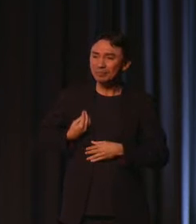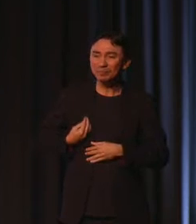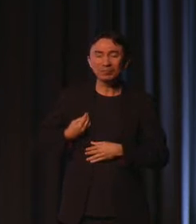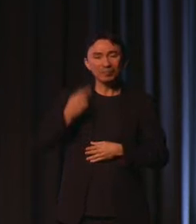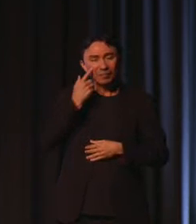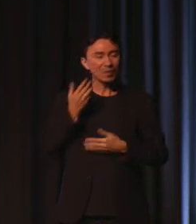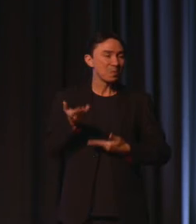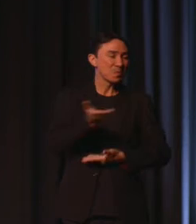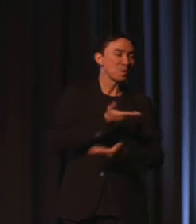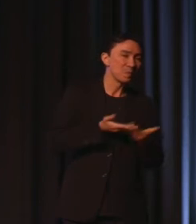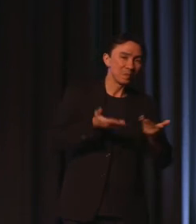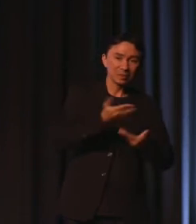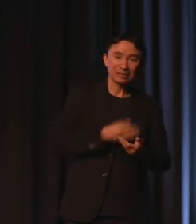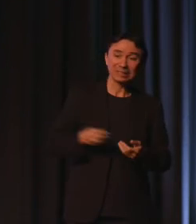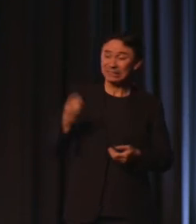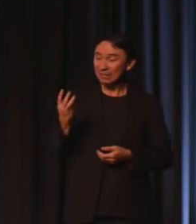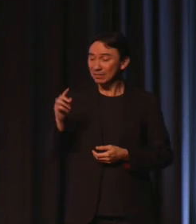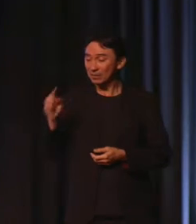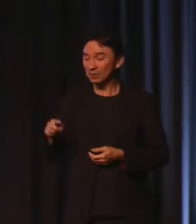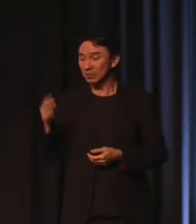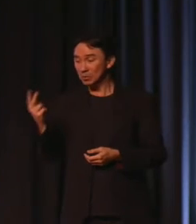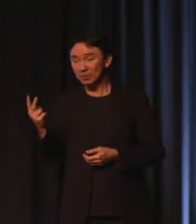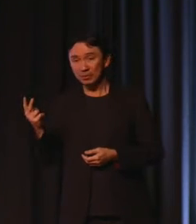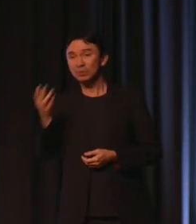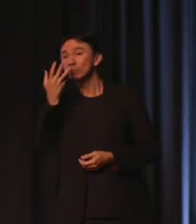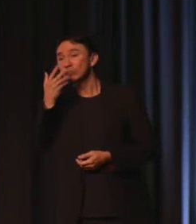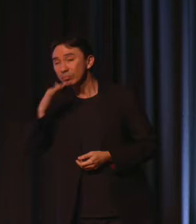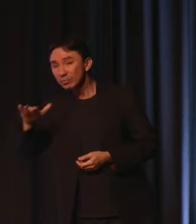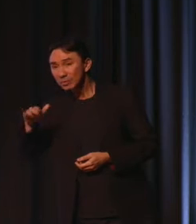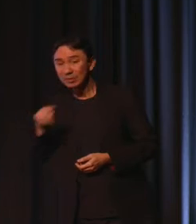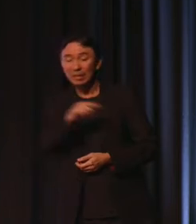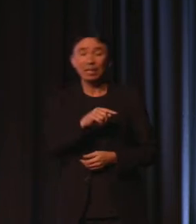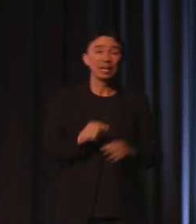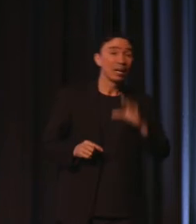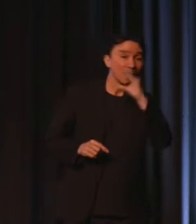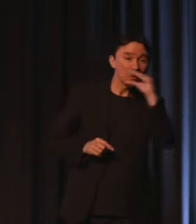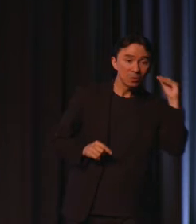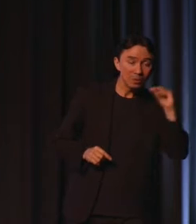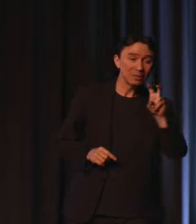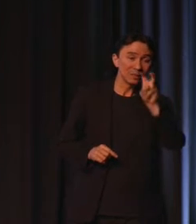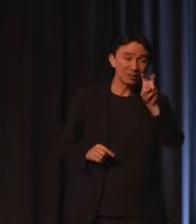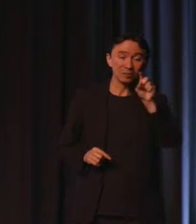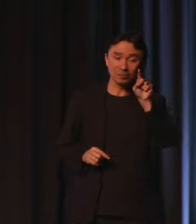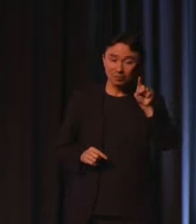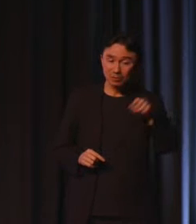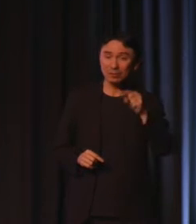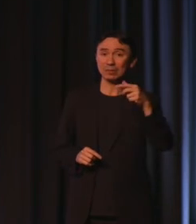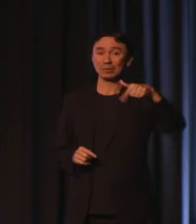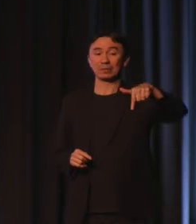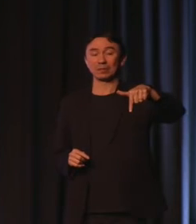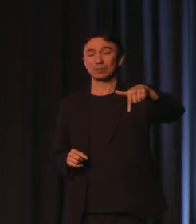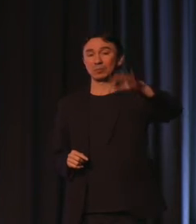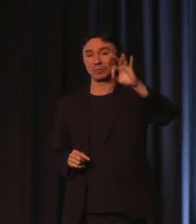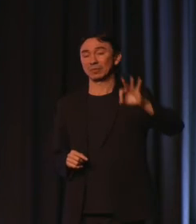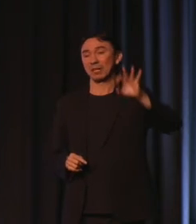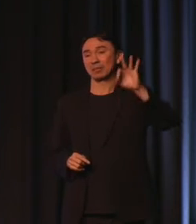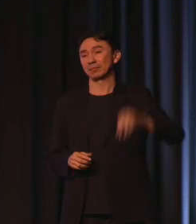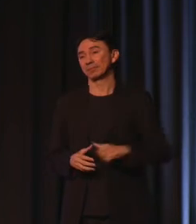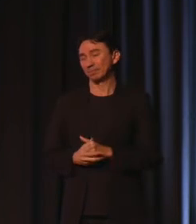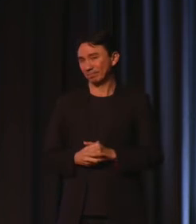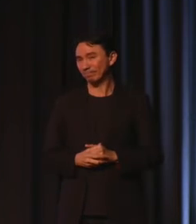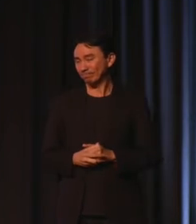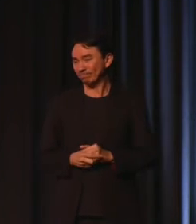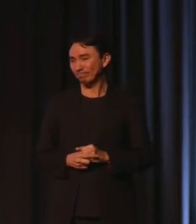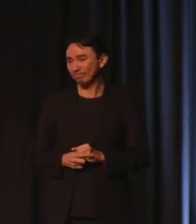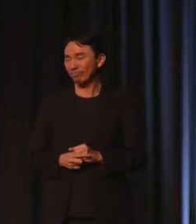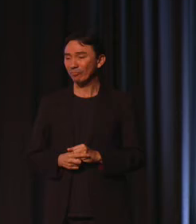fica 3,2 no infantil e 5,7 ali no adulto, né? Aí, perfeito. A gente tinha algumas